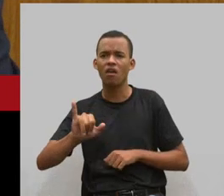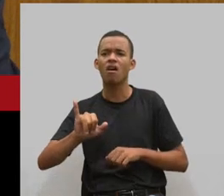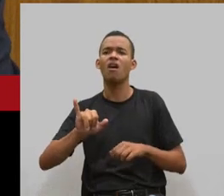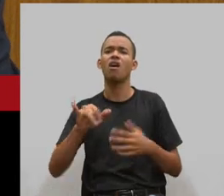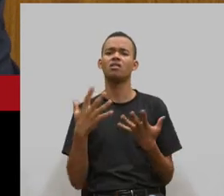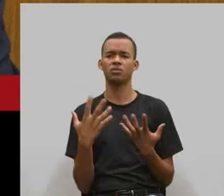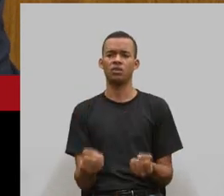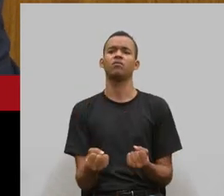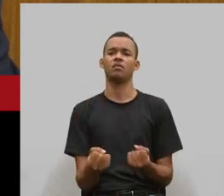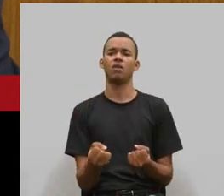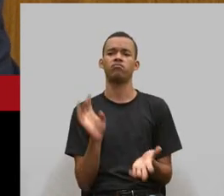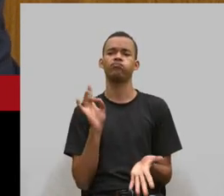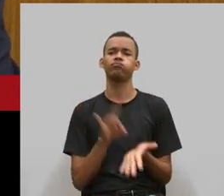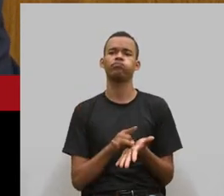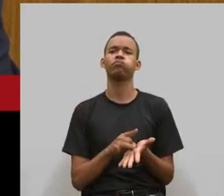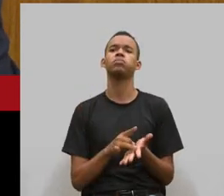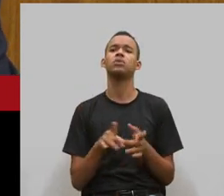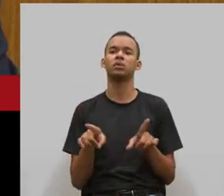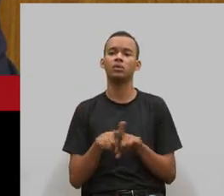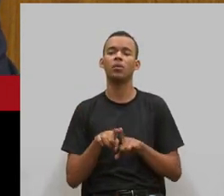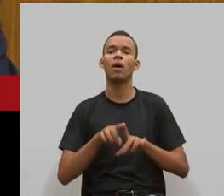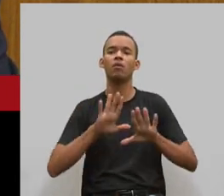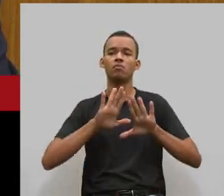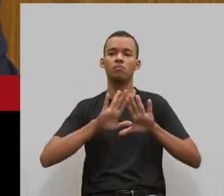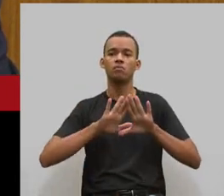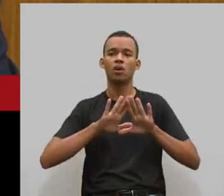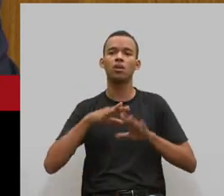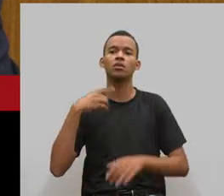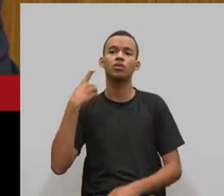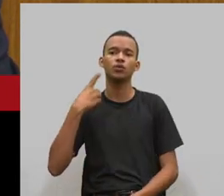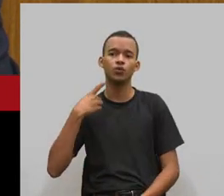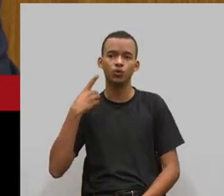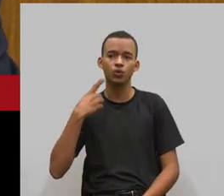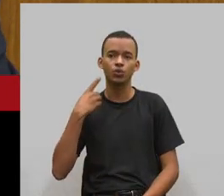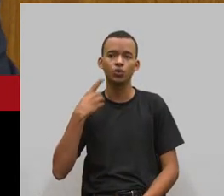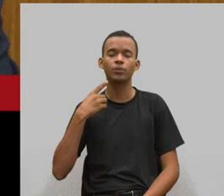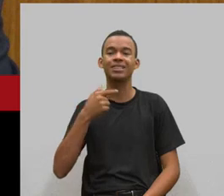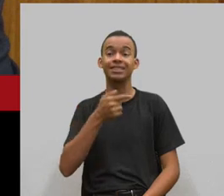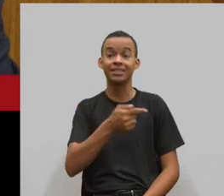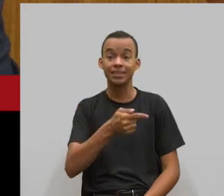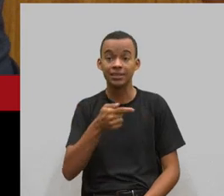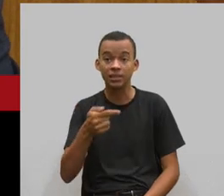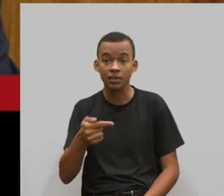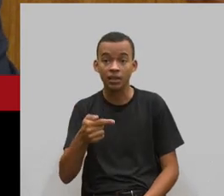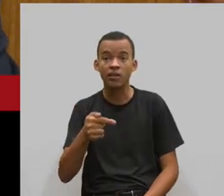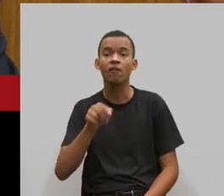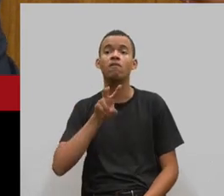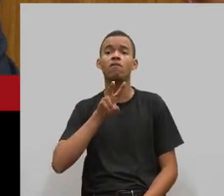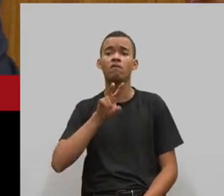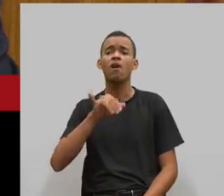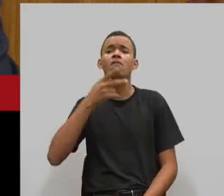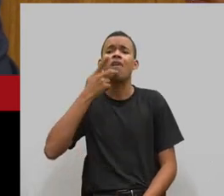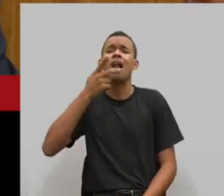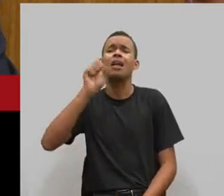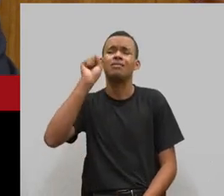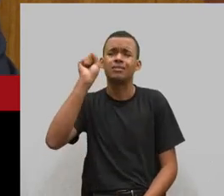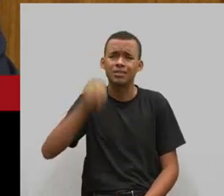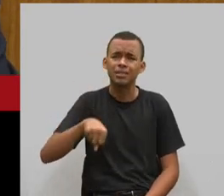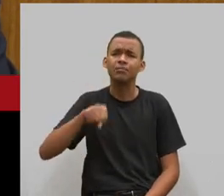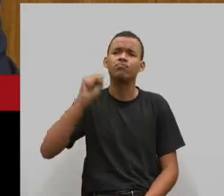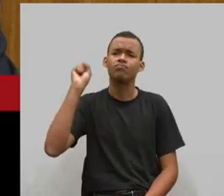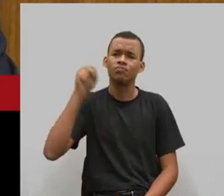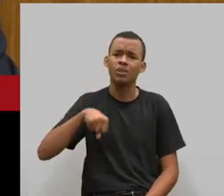e os 77 deputados vão votar sim ao seu projeto porque estarão voltando sim para milhões de